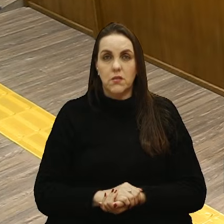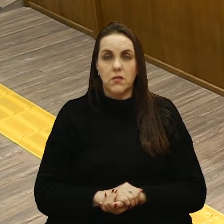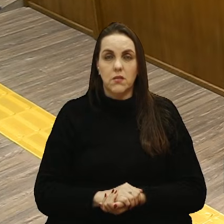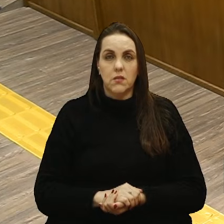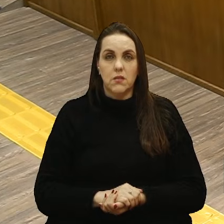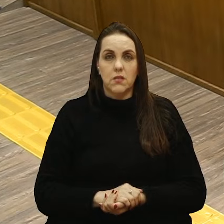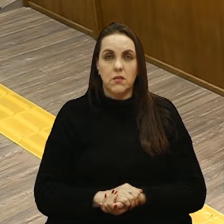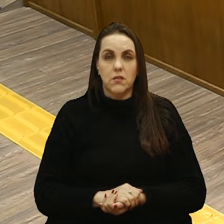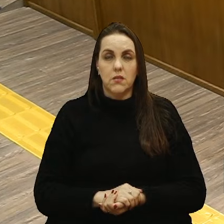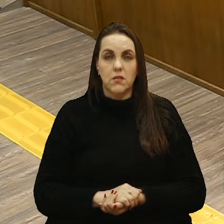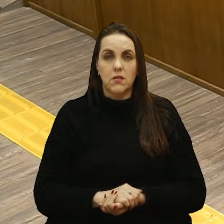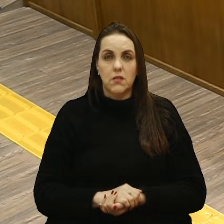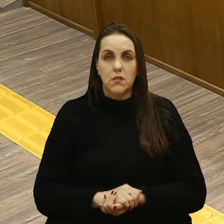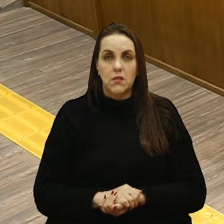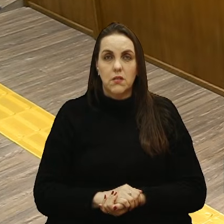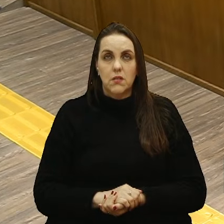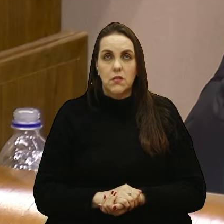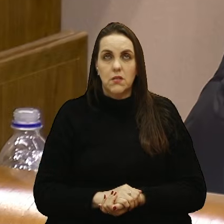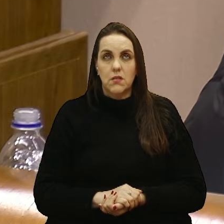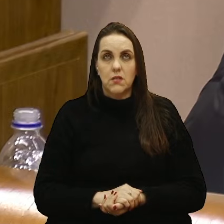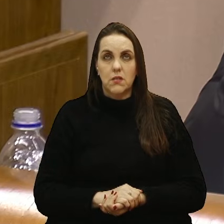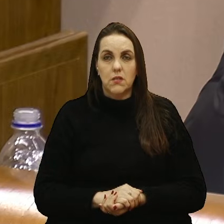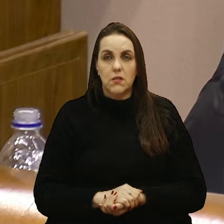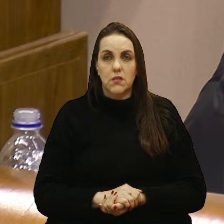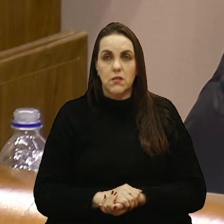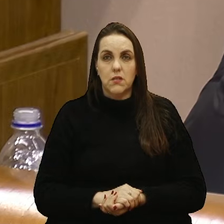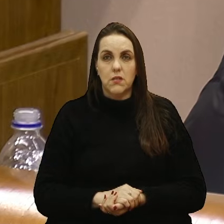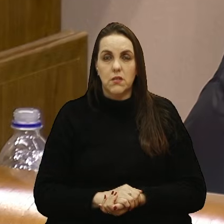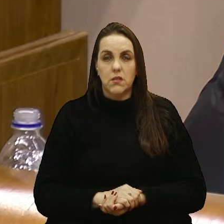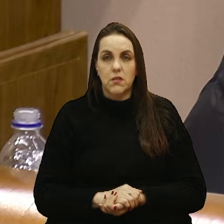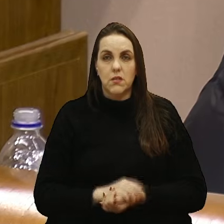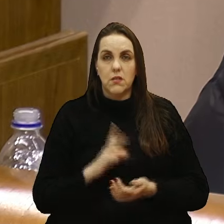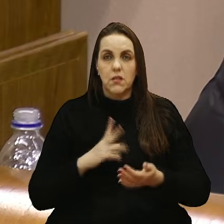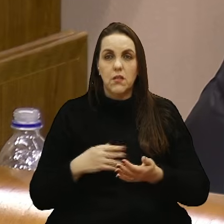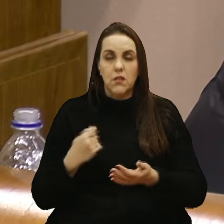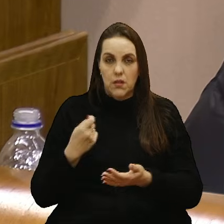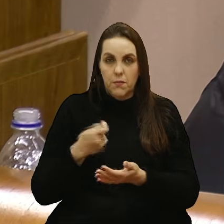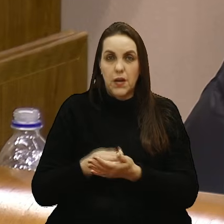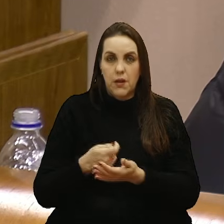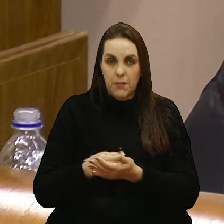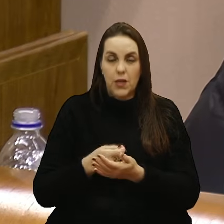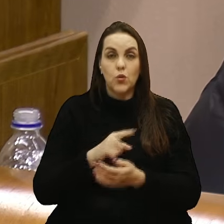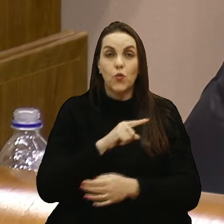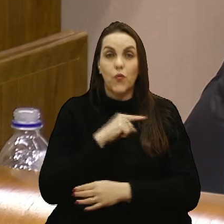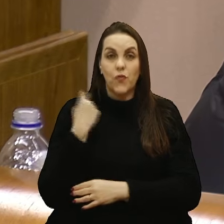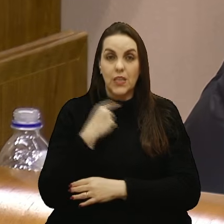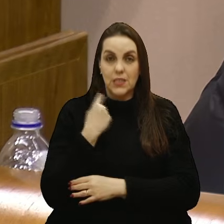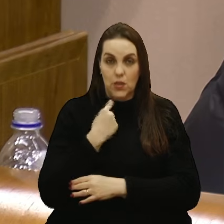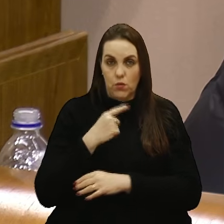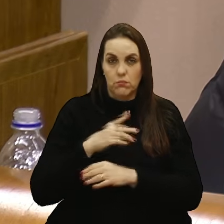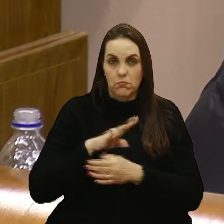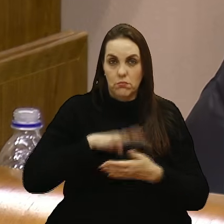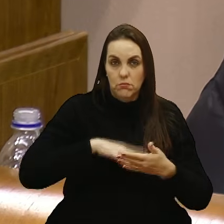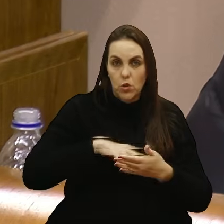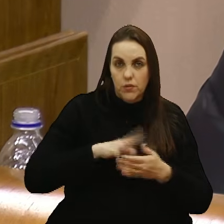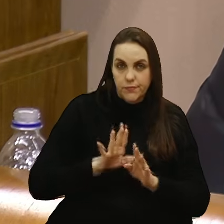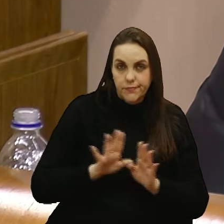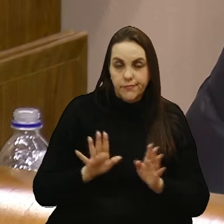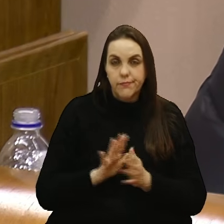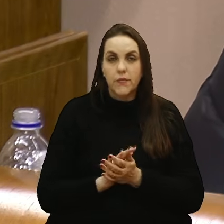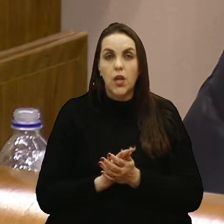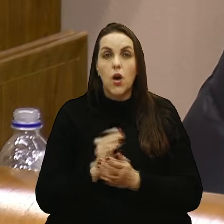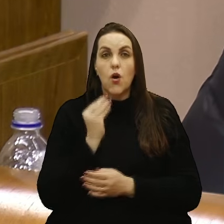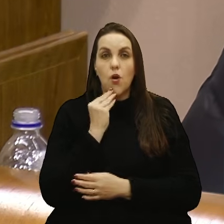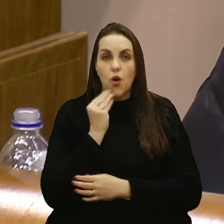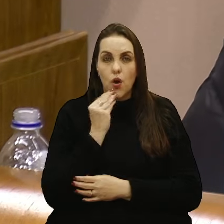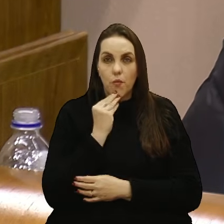Bem, vereador Ramon, quanto aos pagamentos no vencimento? Como eu já falei, logicamente que hoje nós temos